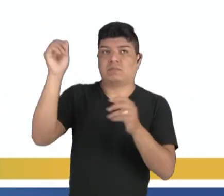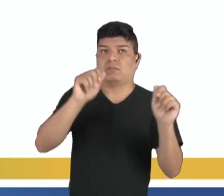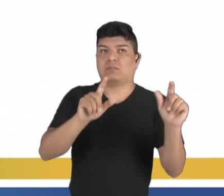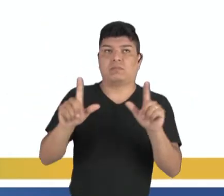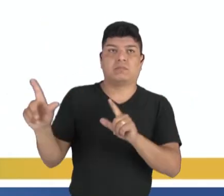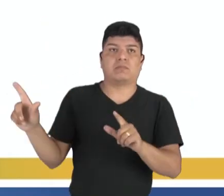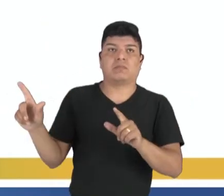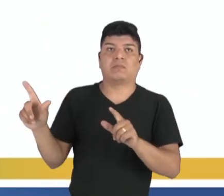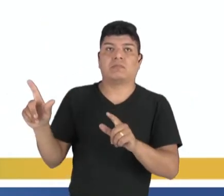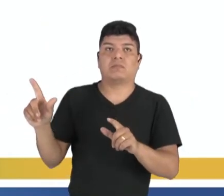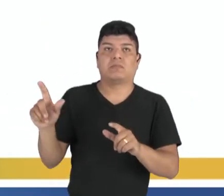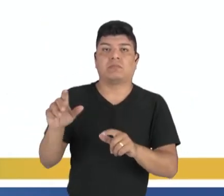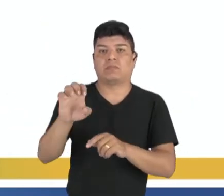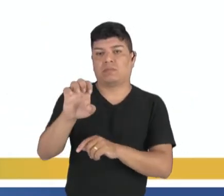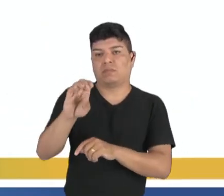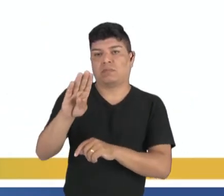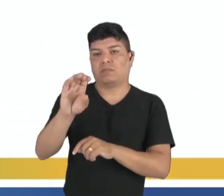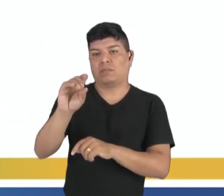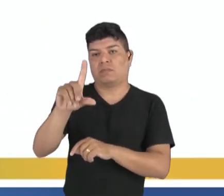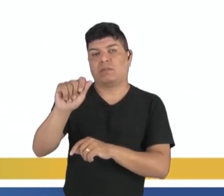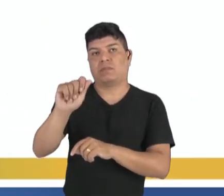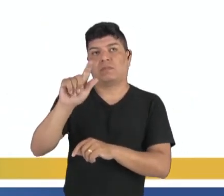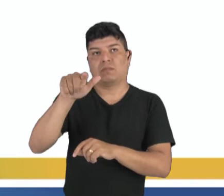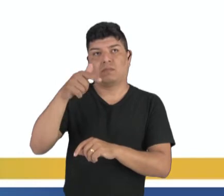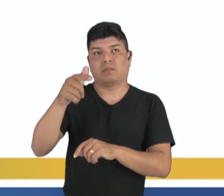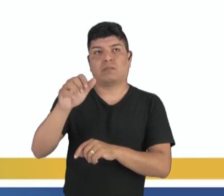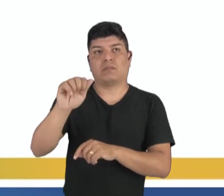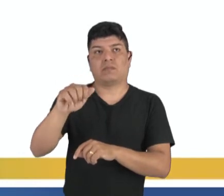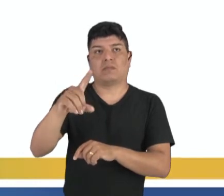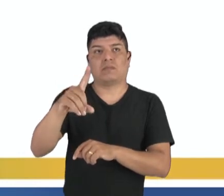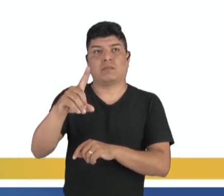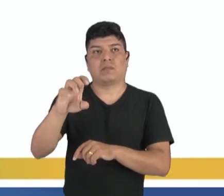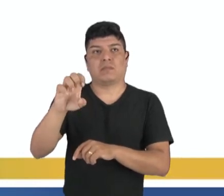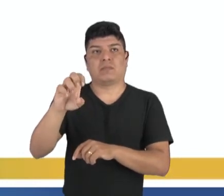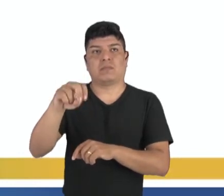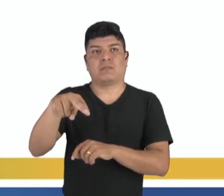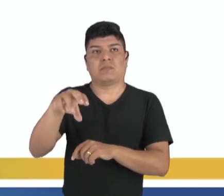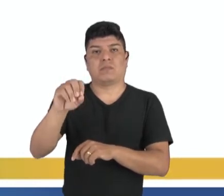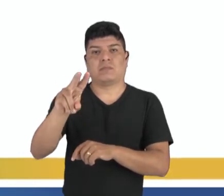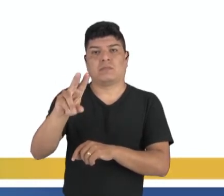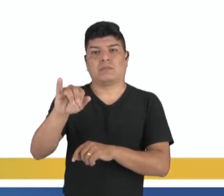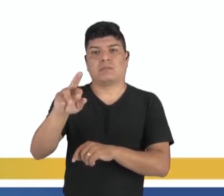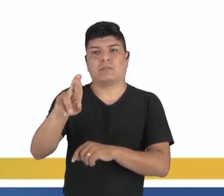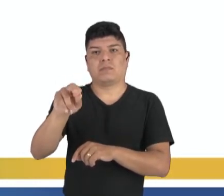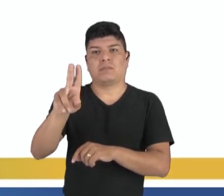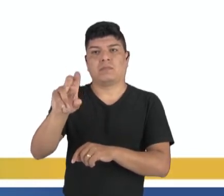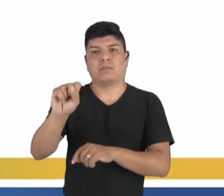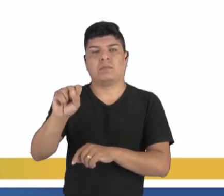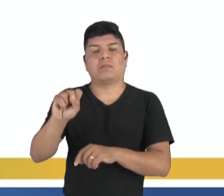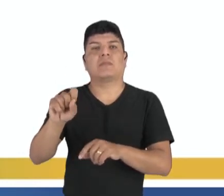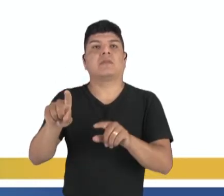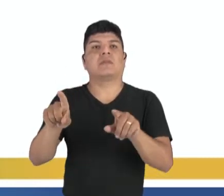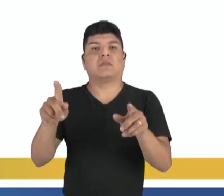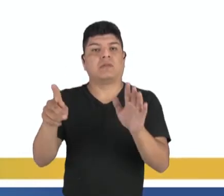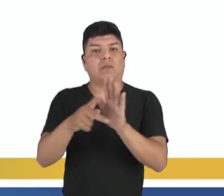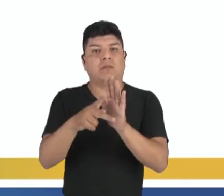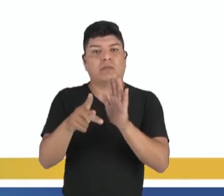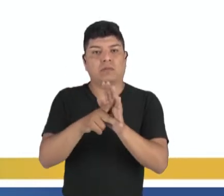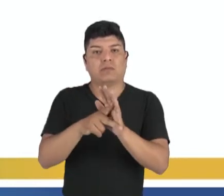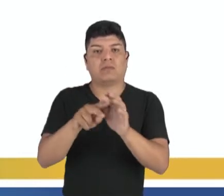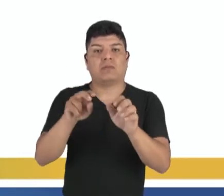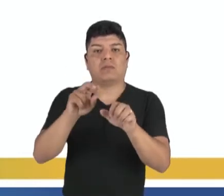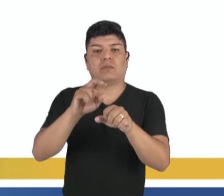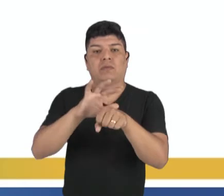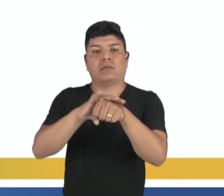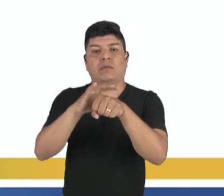e o caso aí do vírus ebola e até mesmo do adenovírus. Cada um tem um certo formato. e o próprio